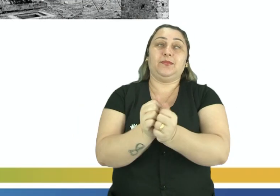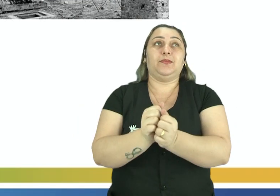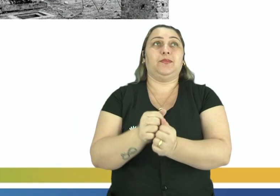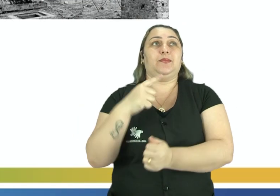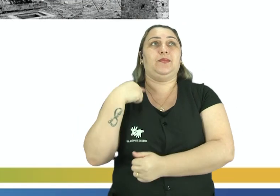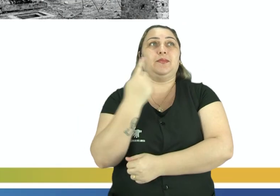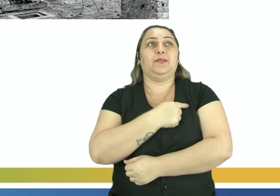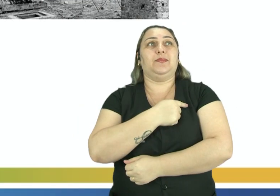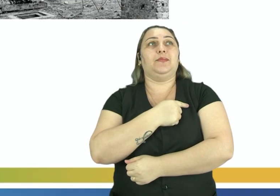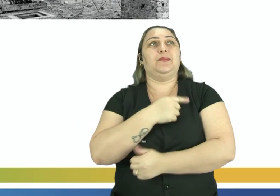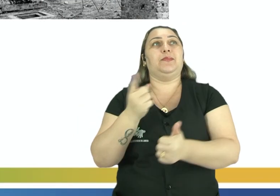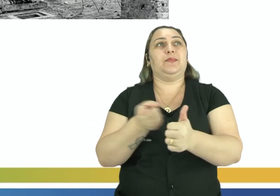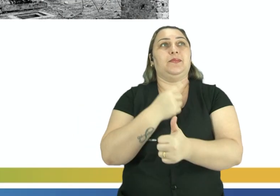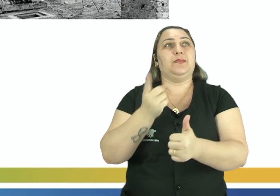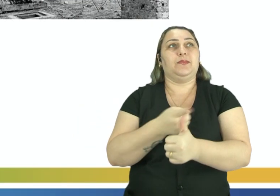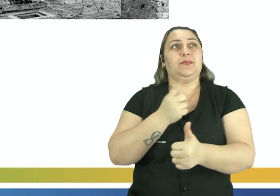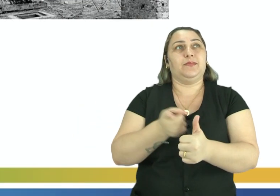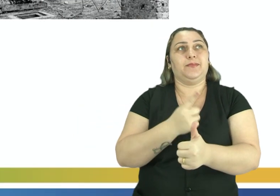nossa primeira